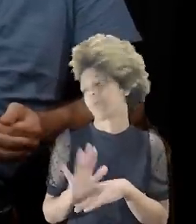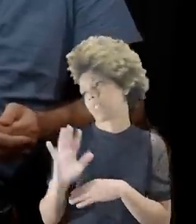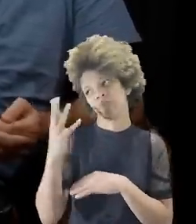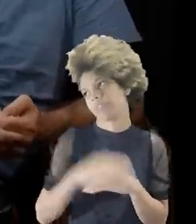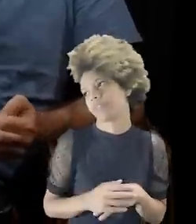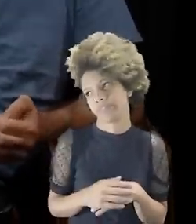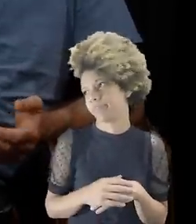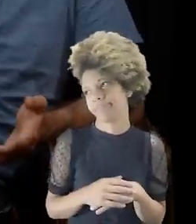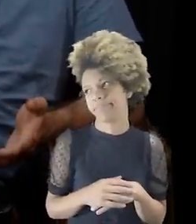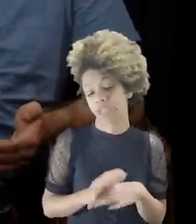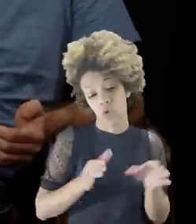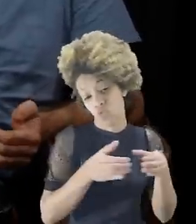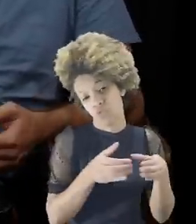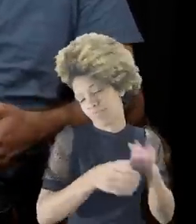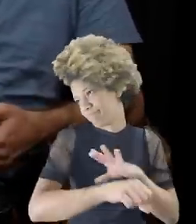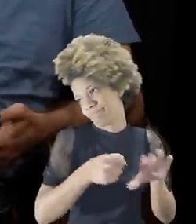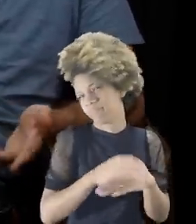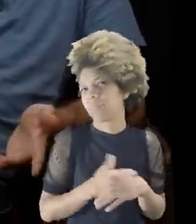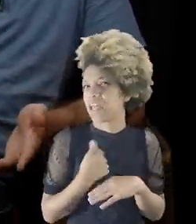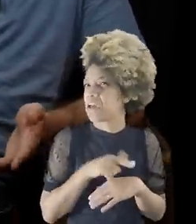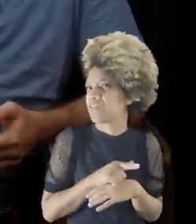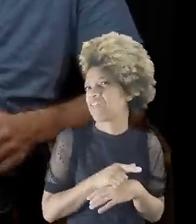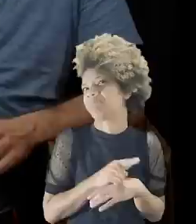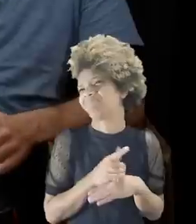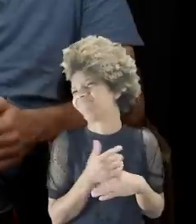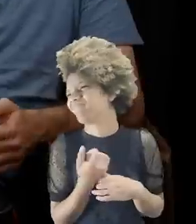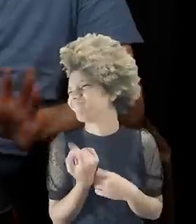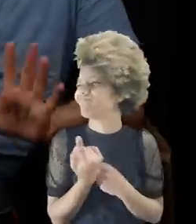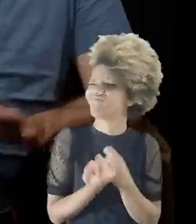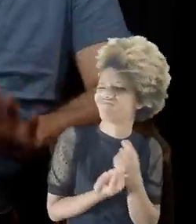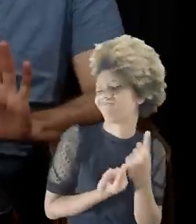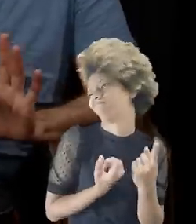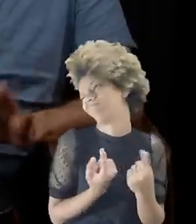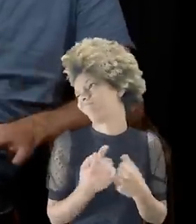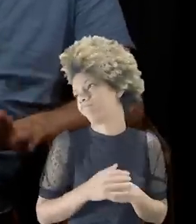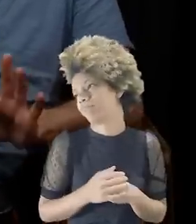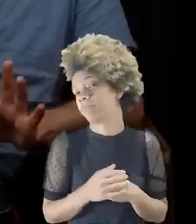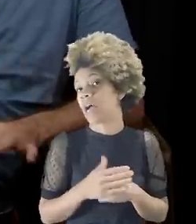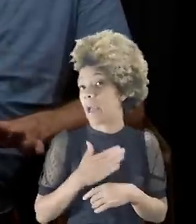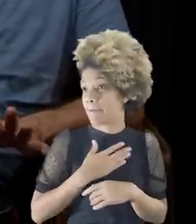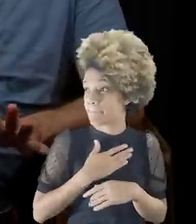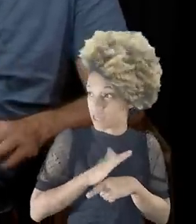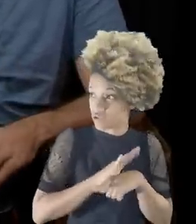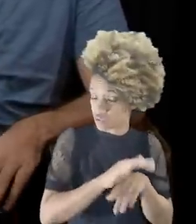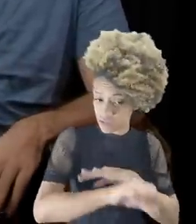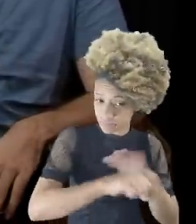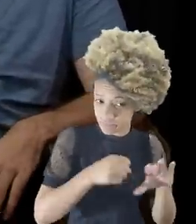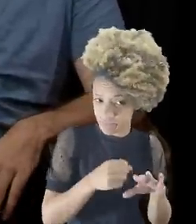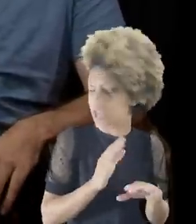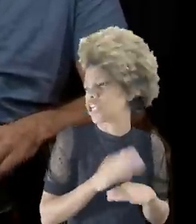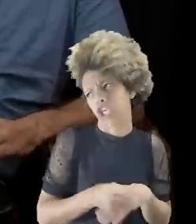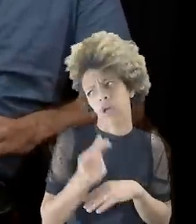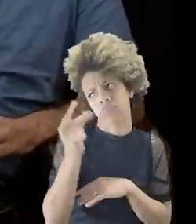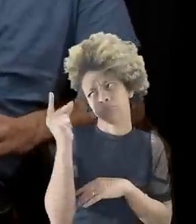que mais tem assim até hoje pessoal me convida também para jogar né eu vou muito pouco a minha contribuição do basquete jogado